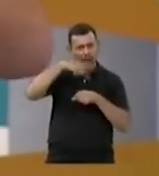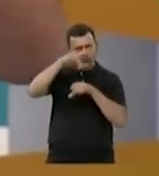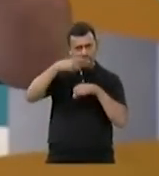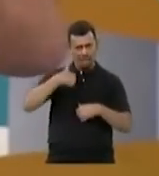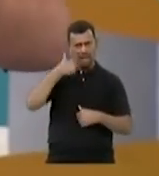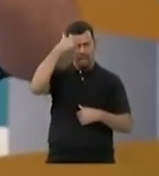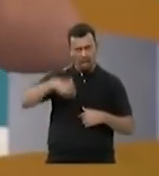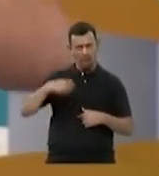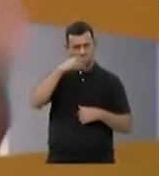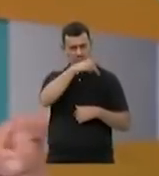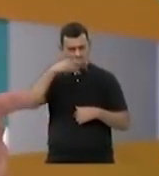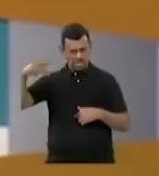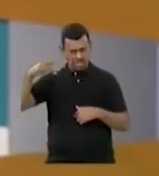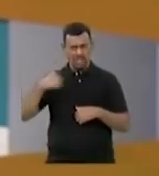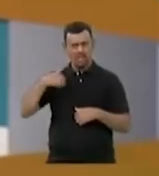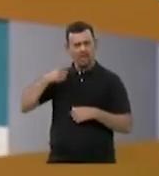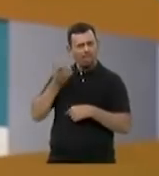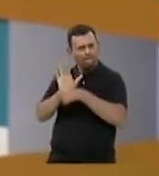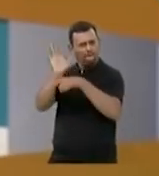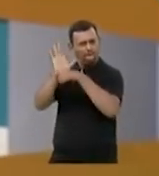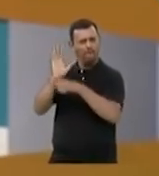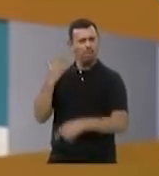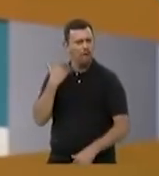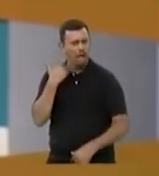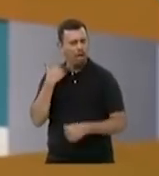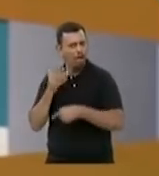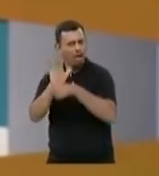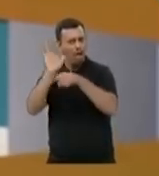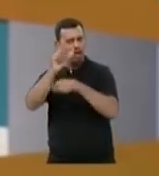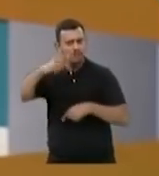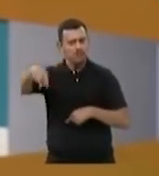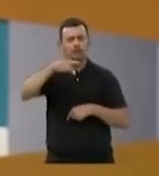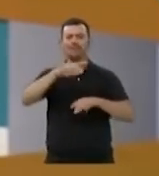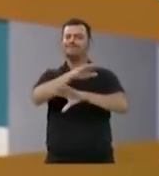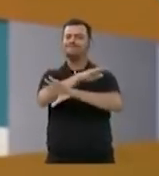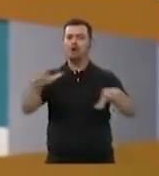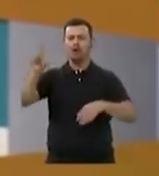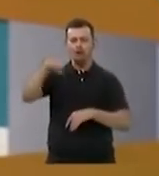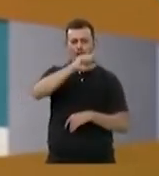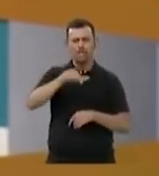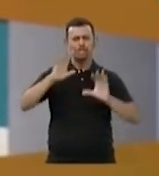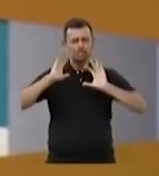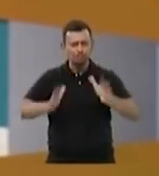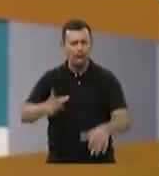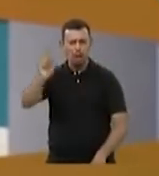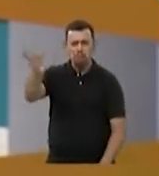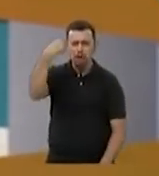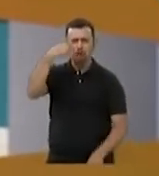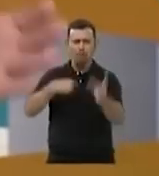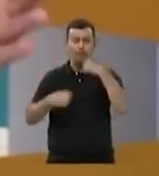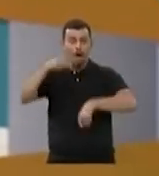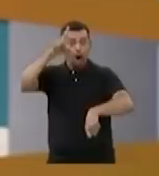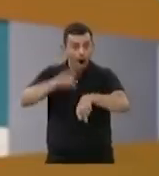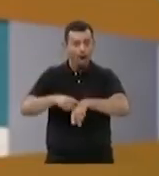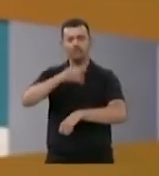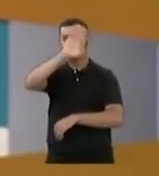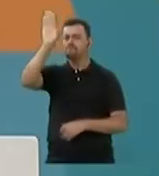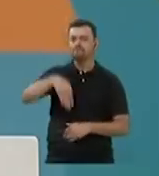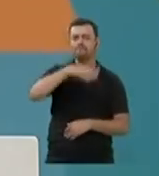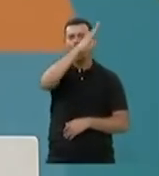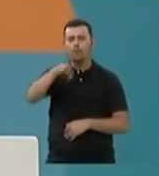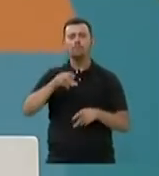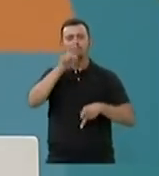eu não vou governar para mercado o mercado já mandou demais já falou demais tá na hora de ouvir a maioria do povo